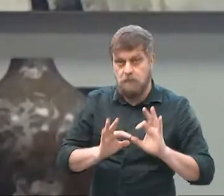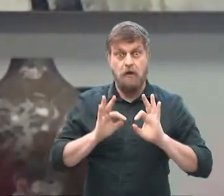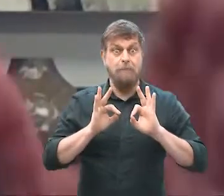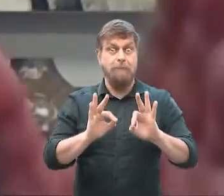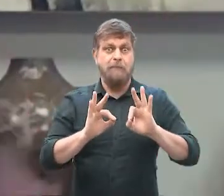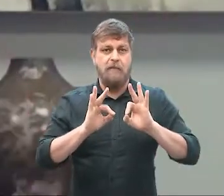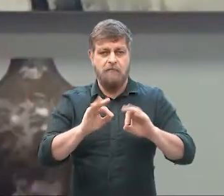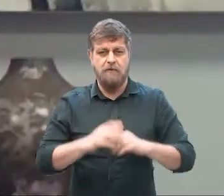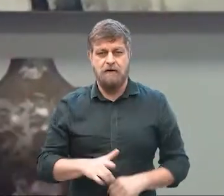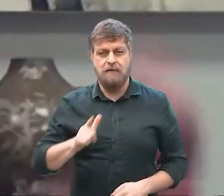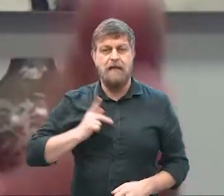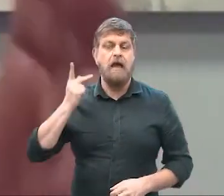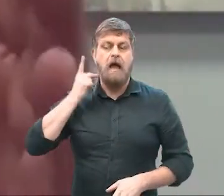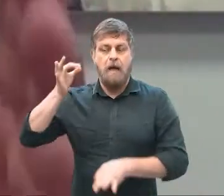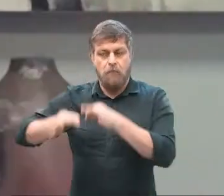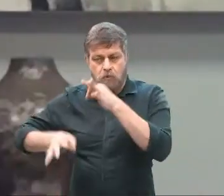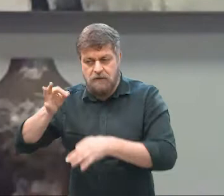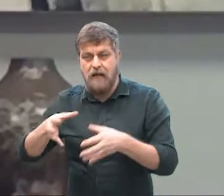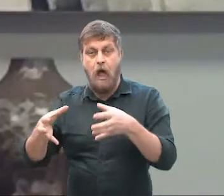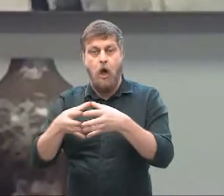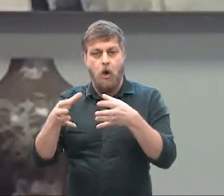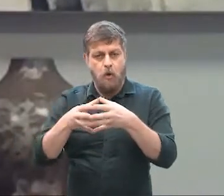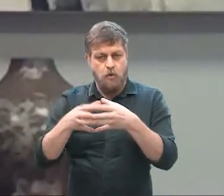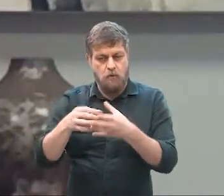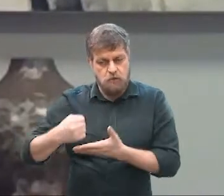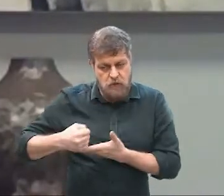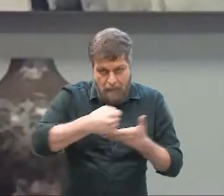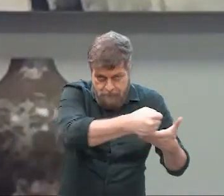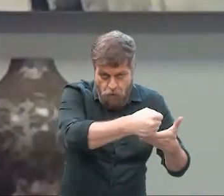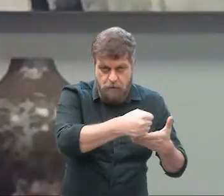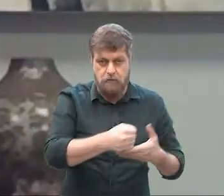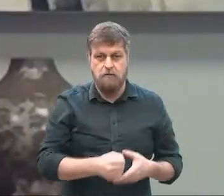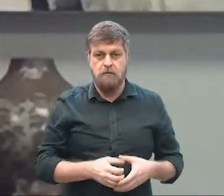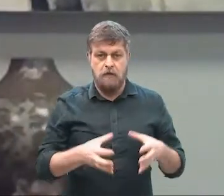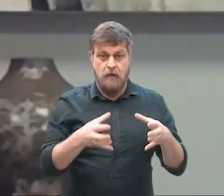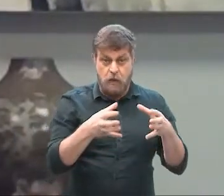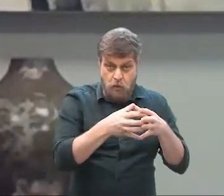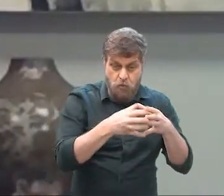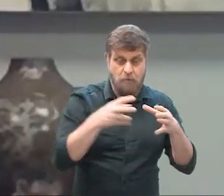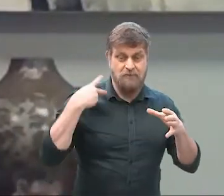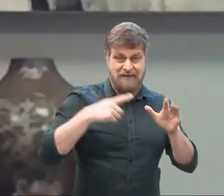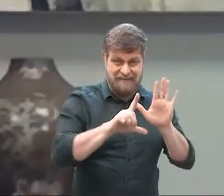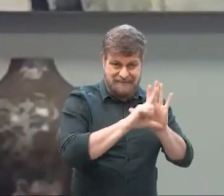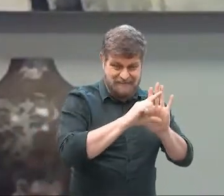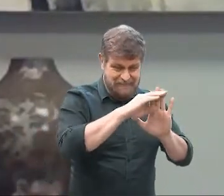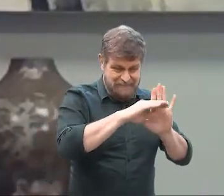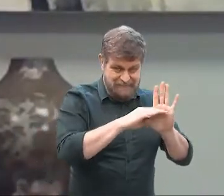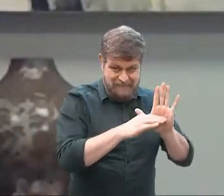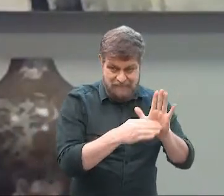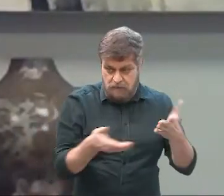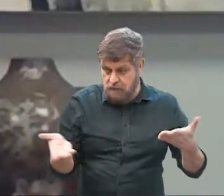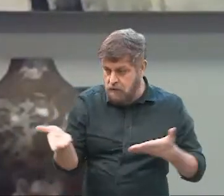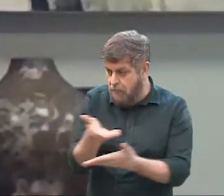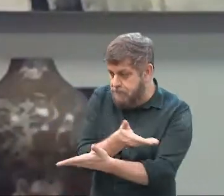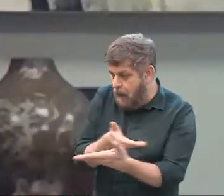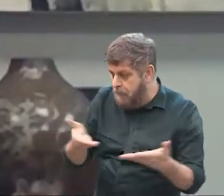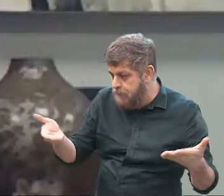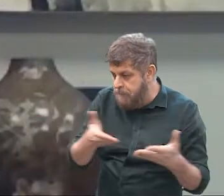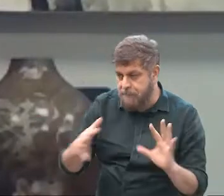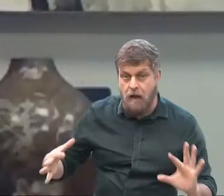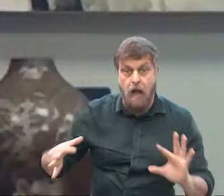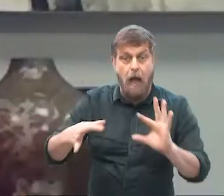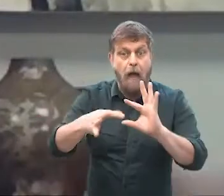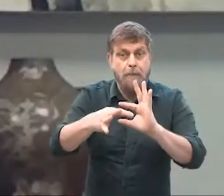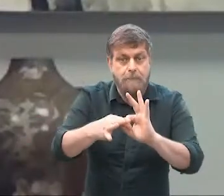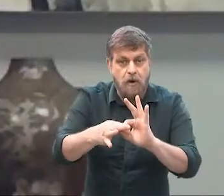isso, procuradoria, coordenadoria de apoio às comissões e os próprios membros da Comissão de Legalidade. O